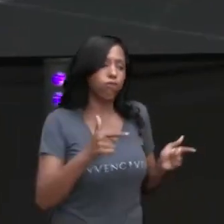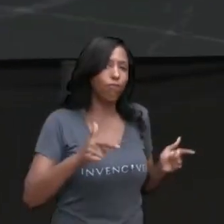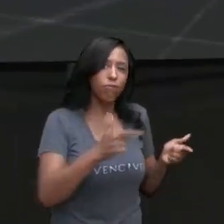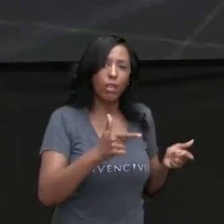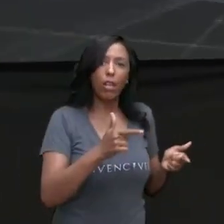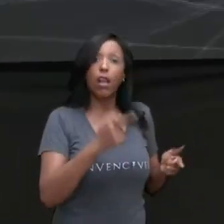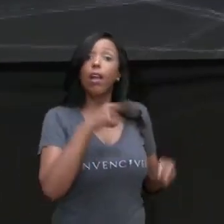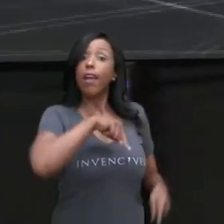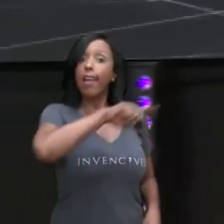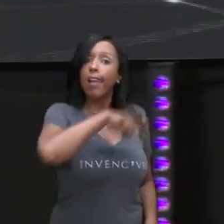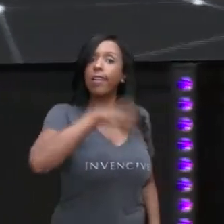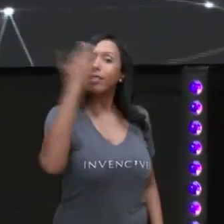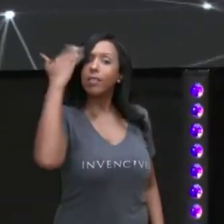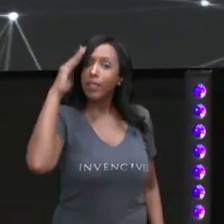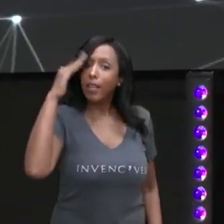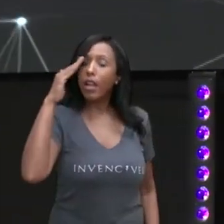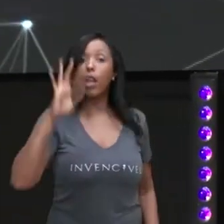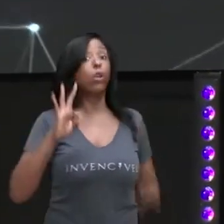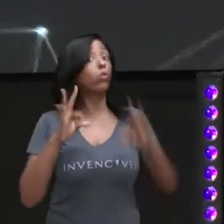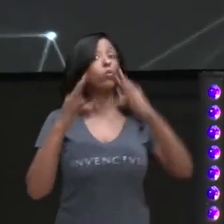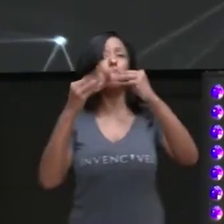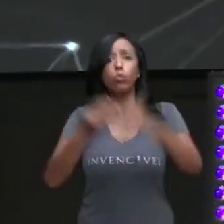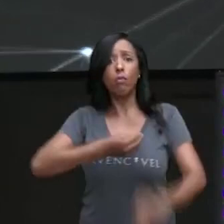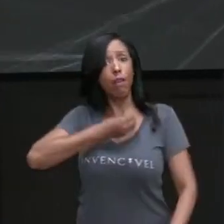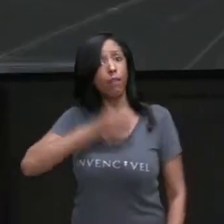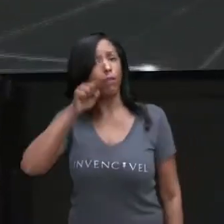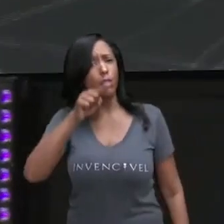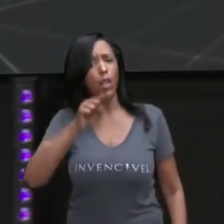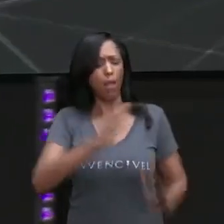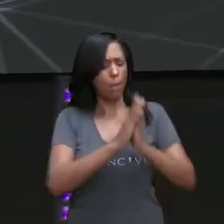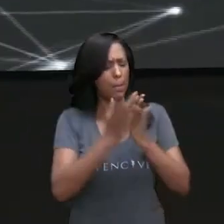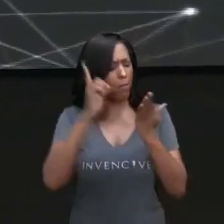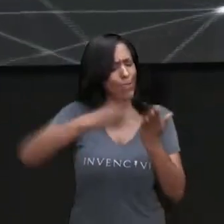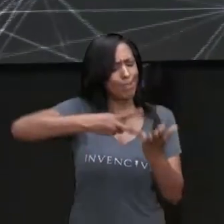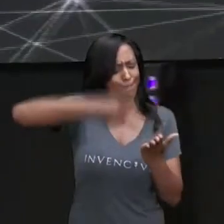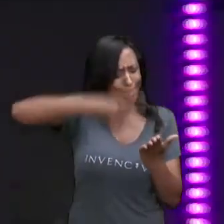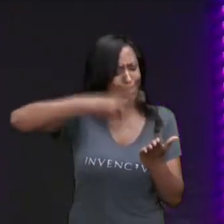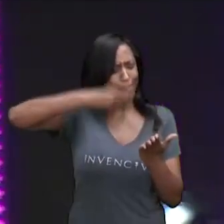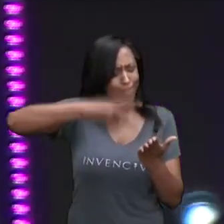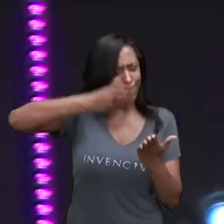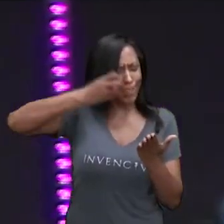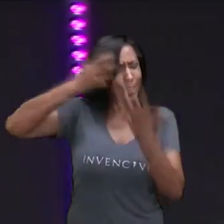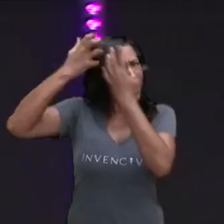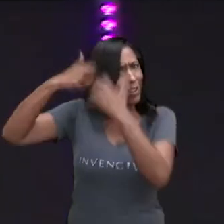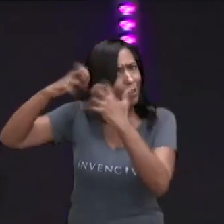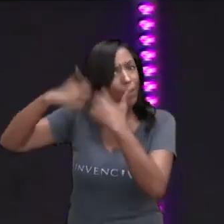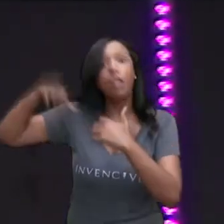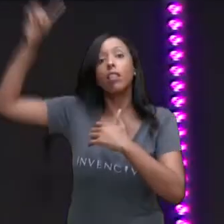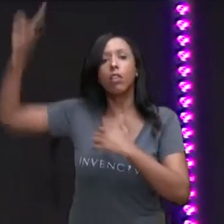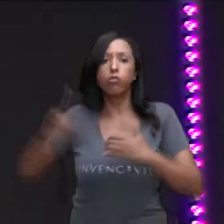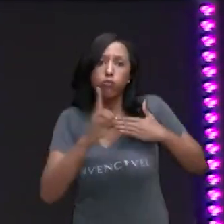fazer aqueles irmãos entenderem que tudo na vida que você faz meditando na palavra de Deus, você vai com a direção de